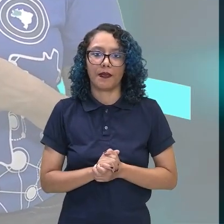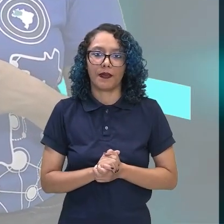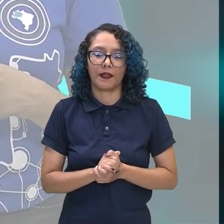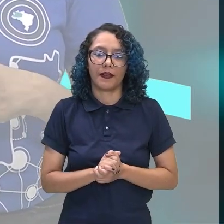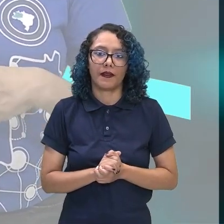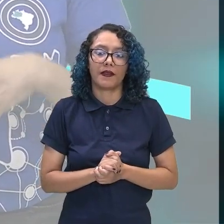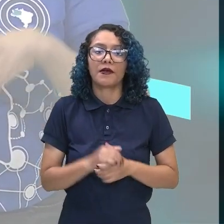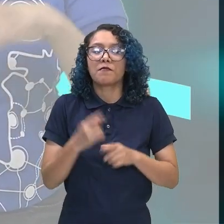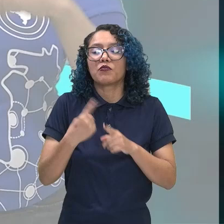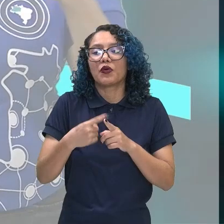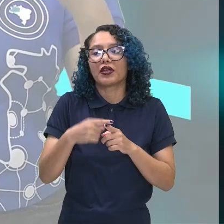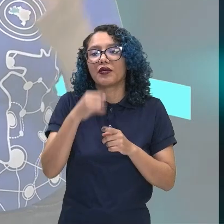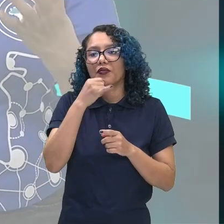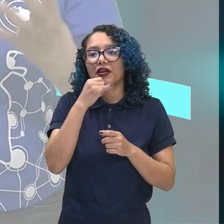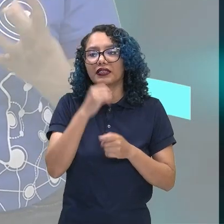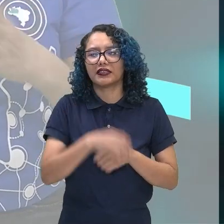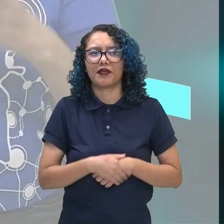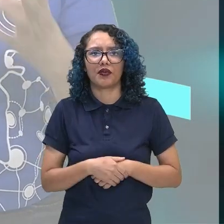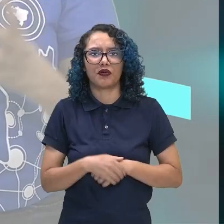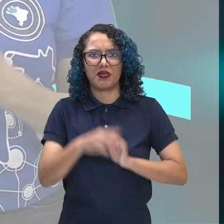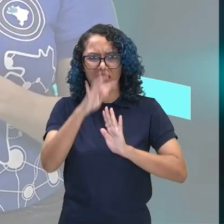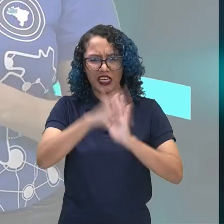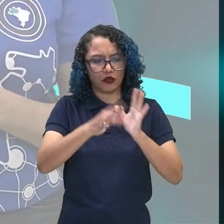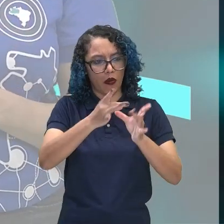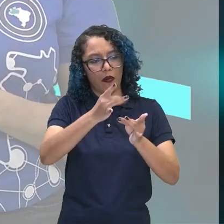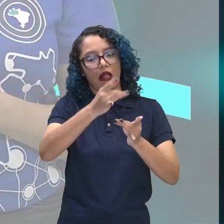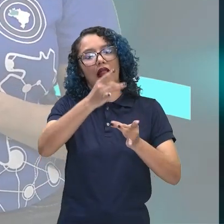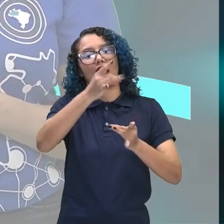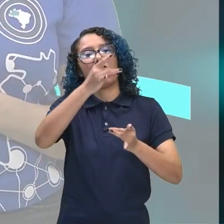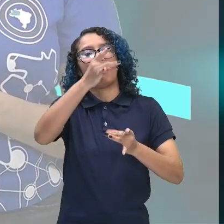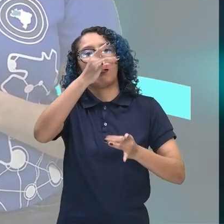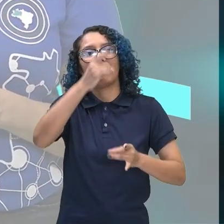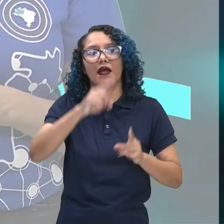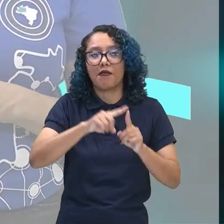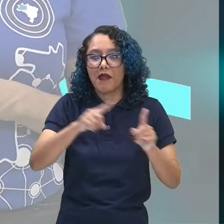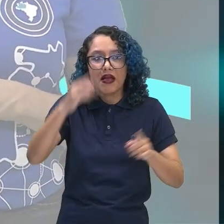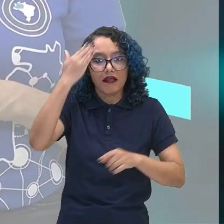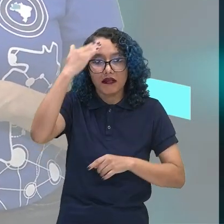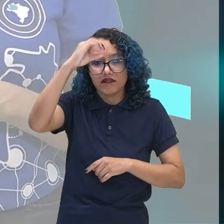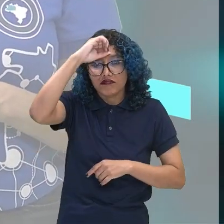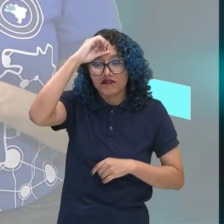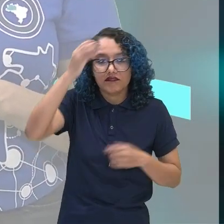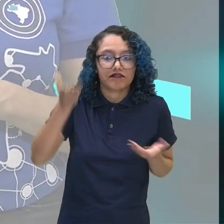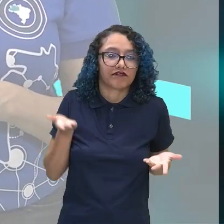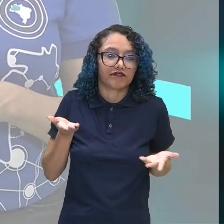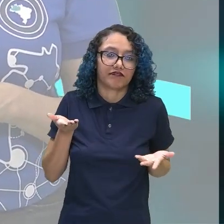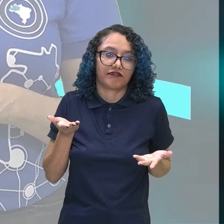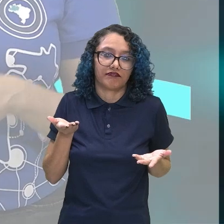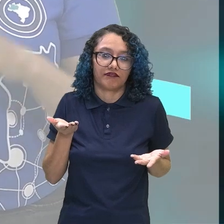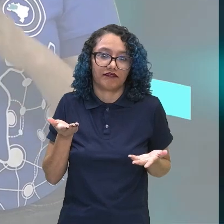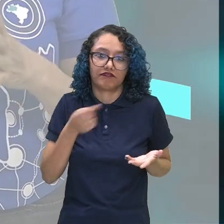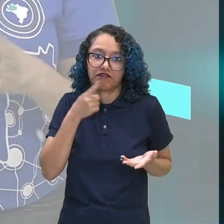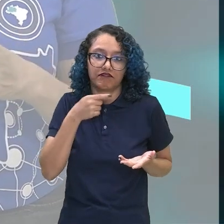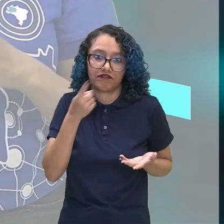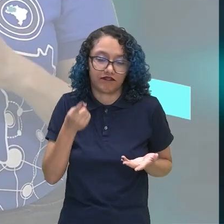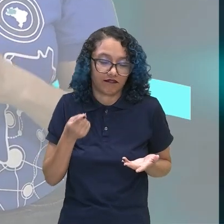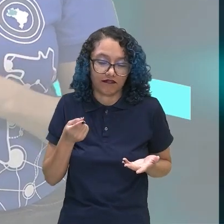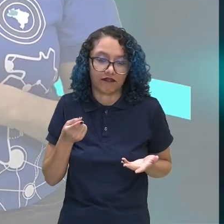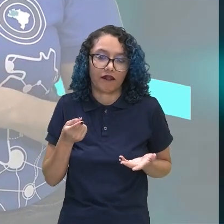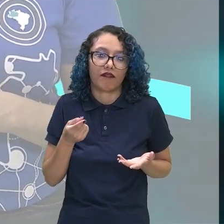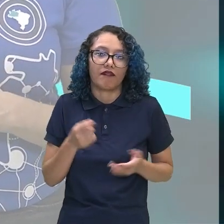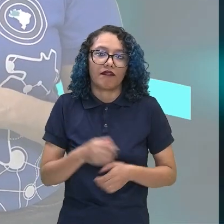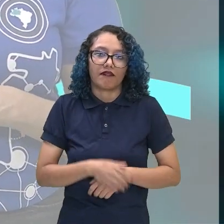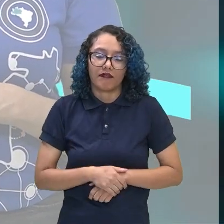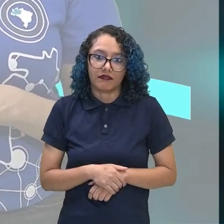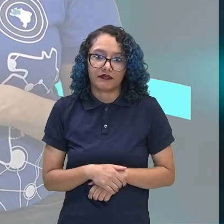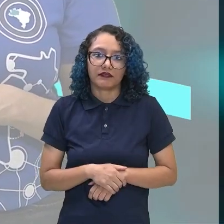não adianta fazer um rodeio e no final não dizer nada, né? Então, por isto, principalmente